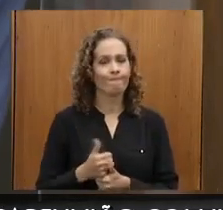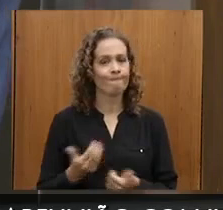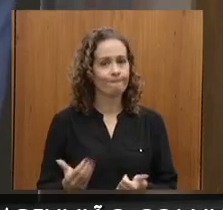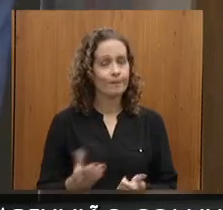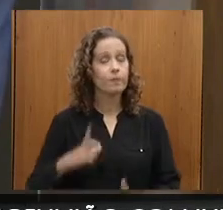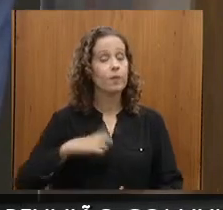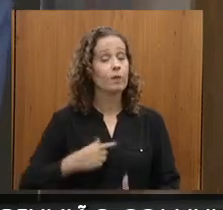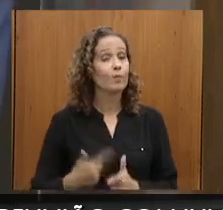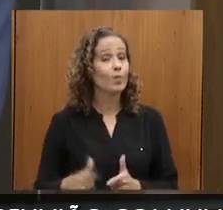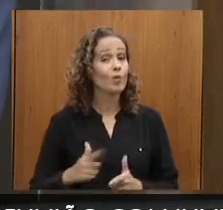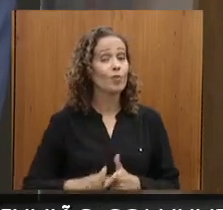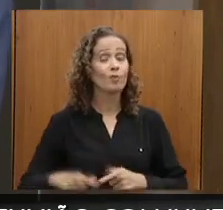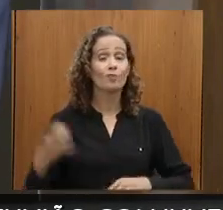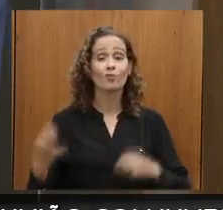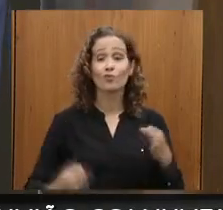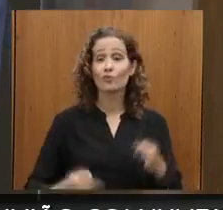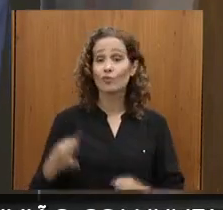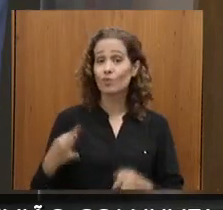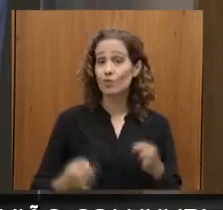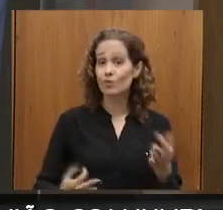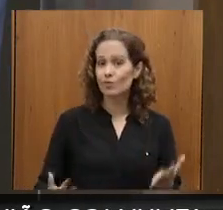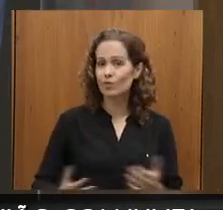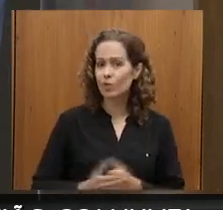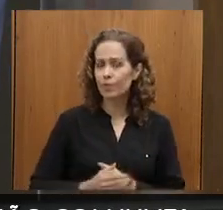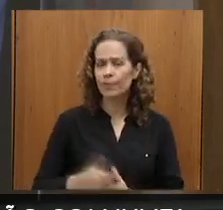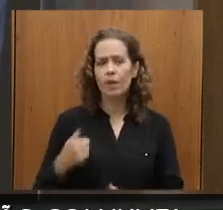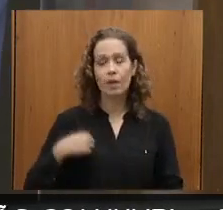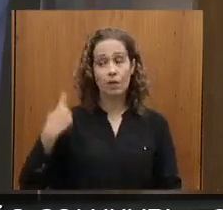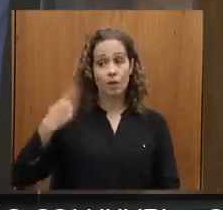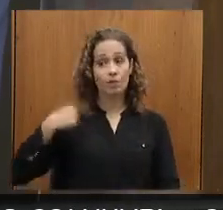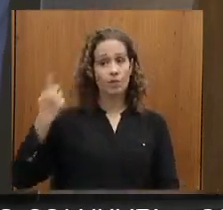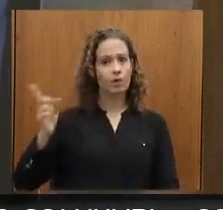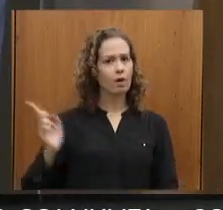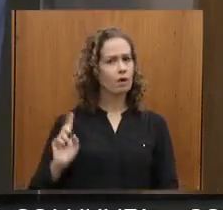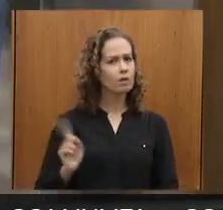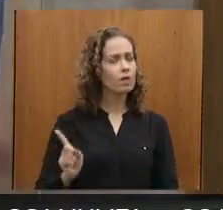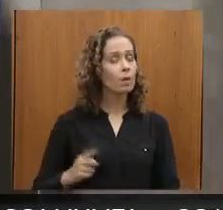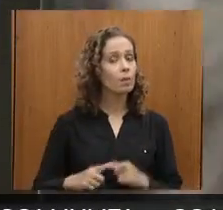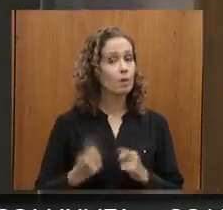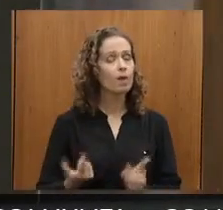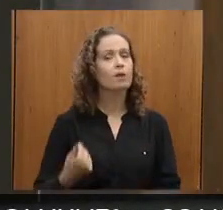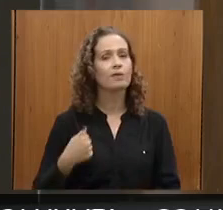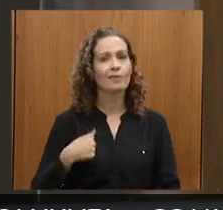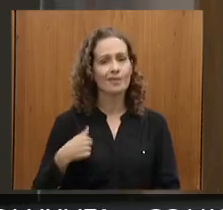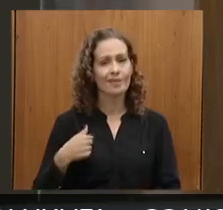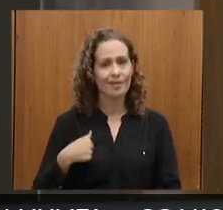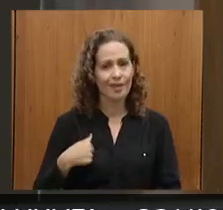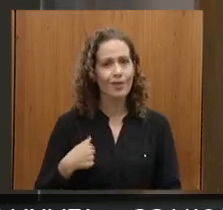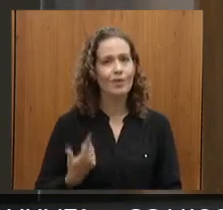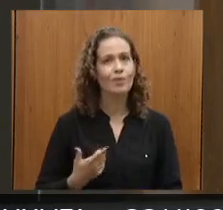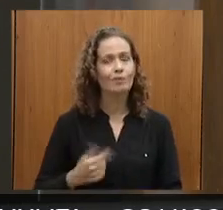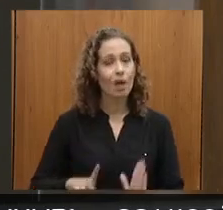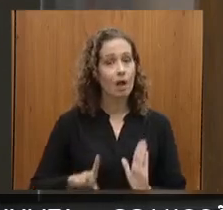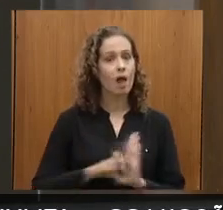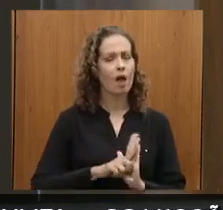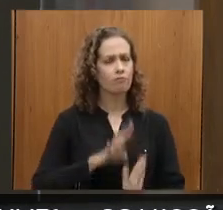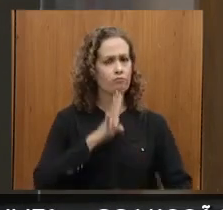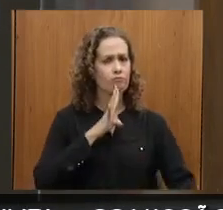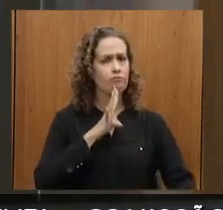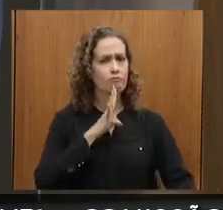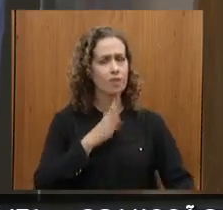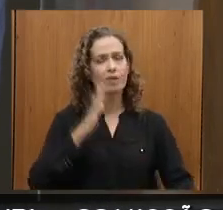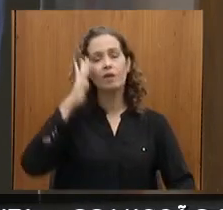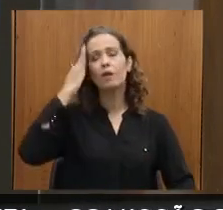jurídica. Eu não sou advogado, mas como legislador, no meu entendimento, o